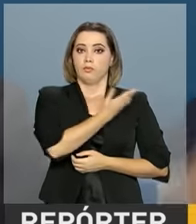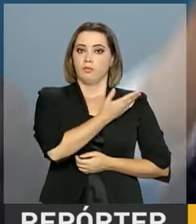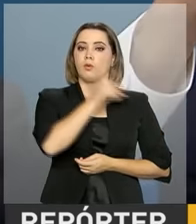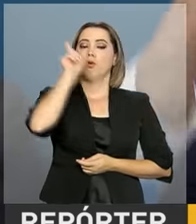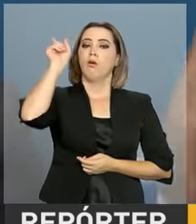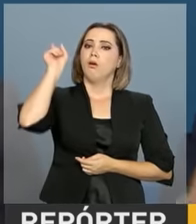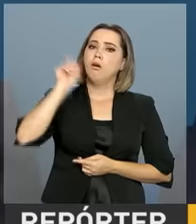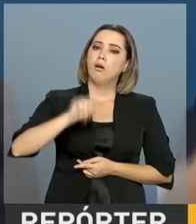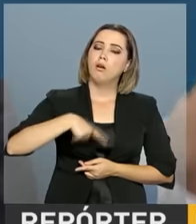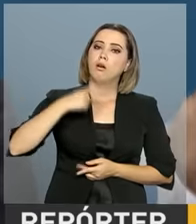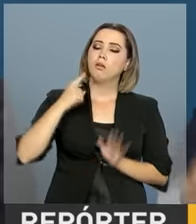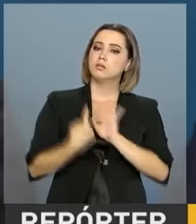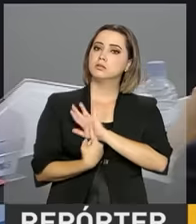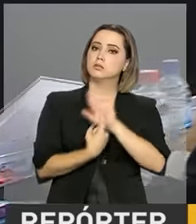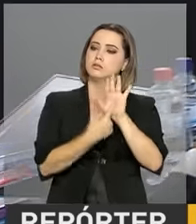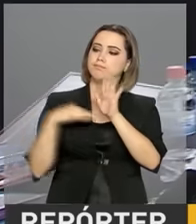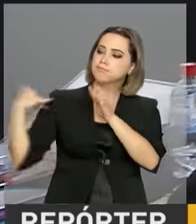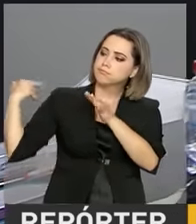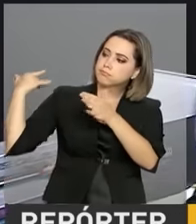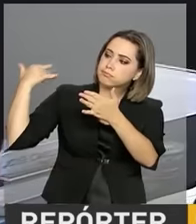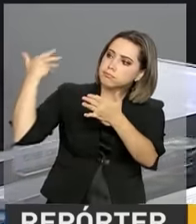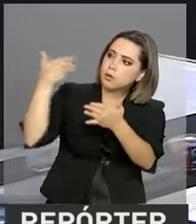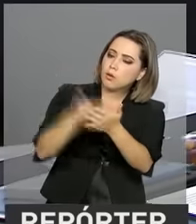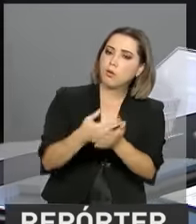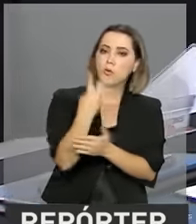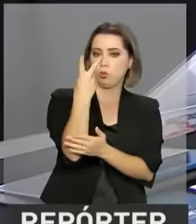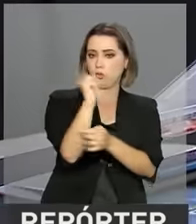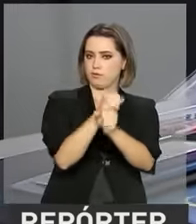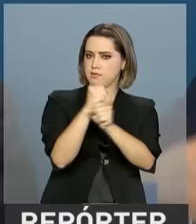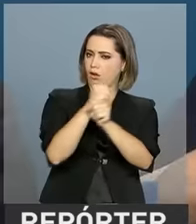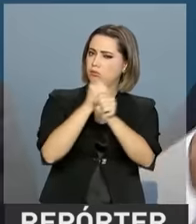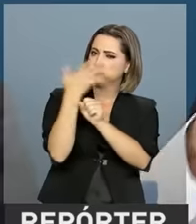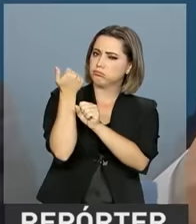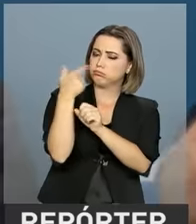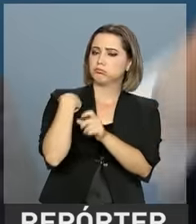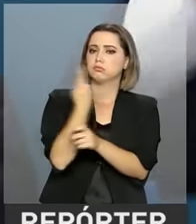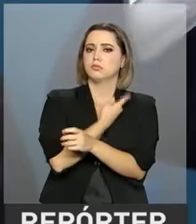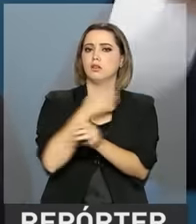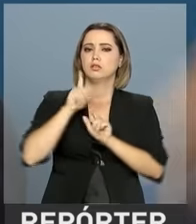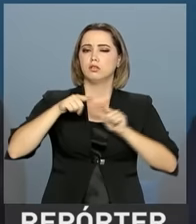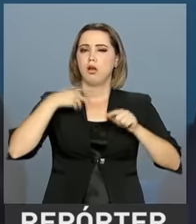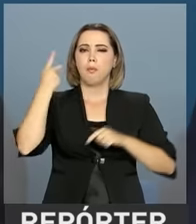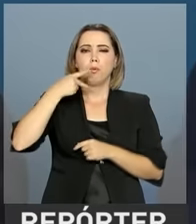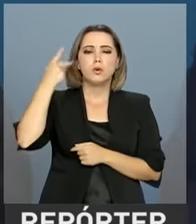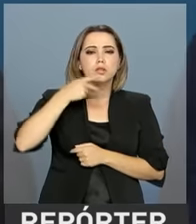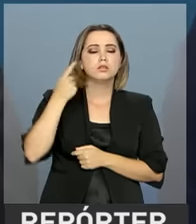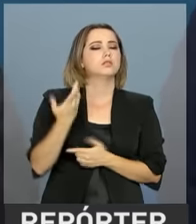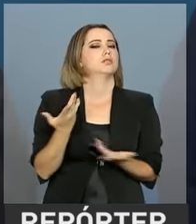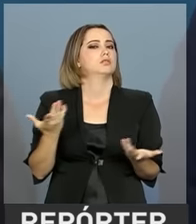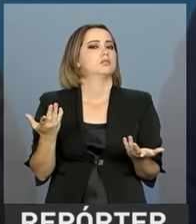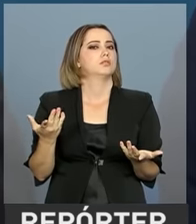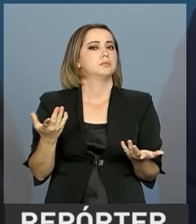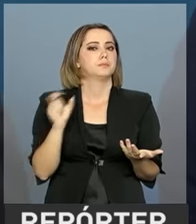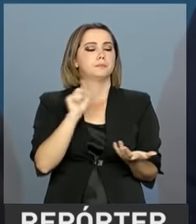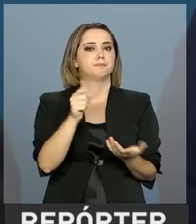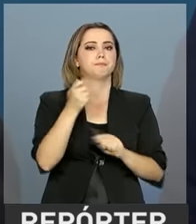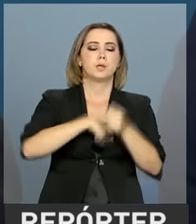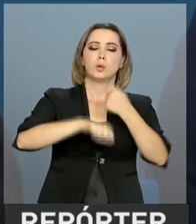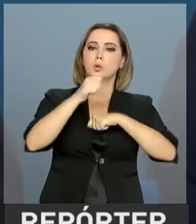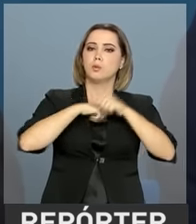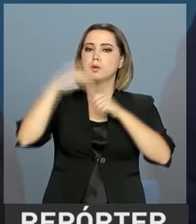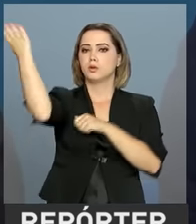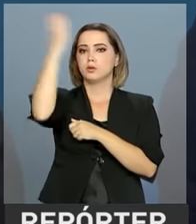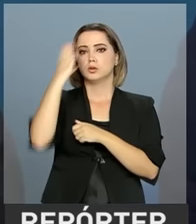desta evolução dos últimos do anos o resultado de uma série de políticas que levaram a economia